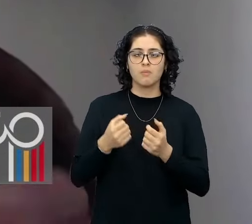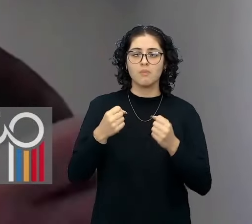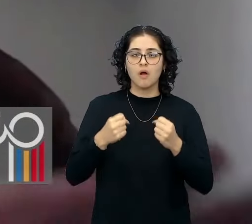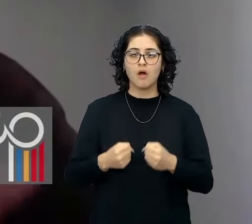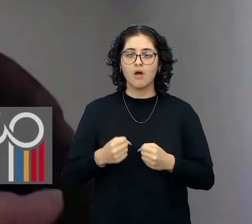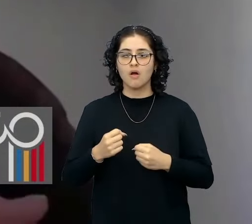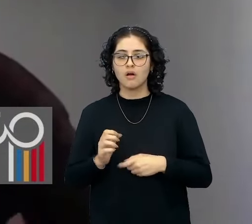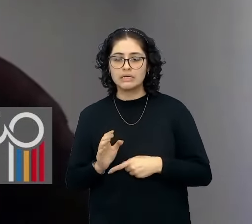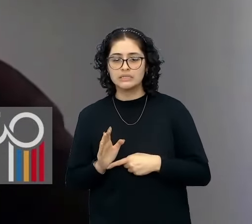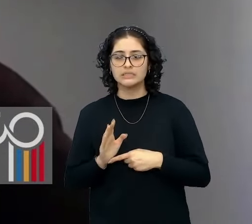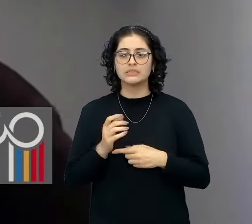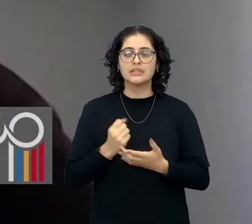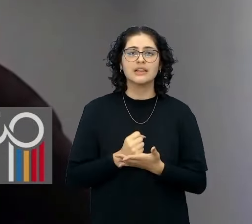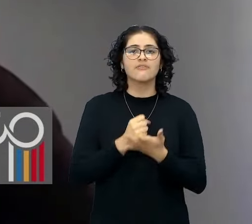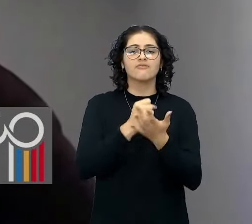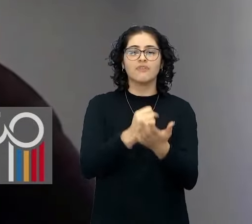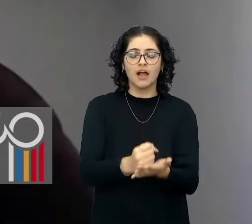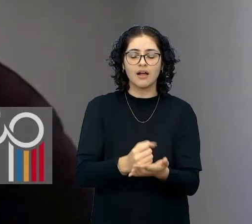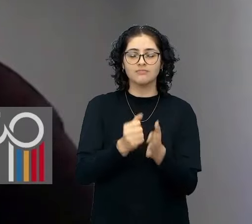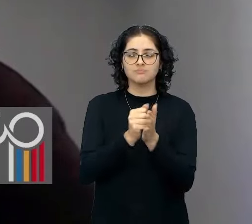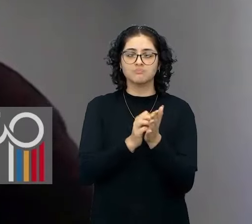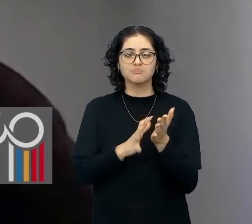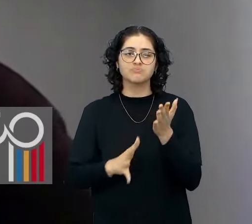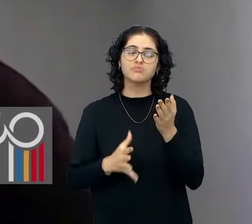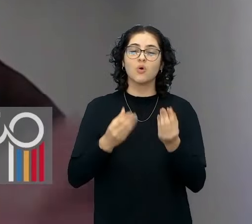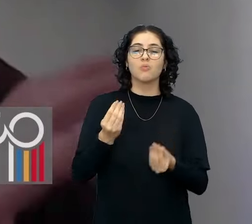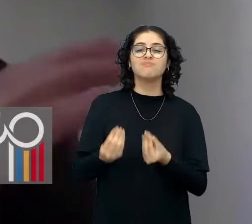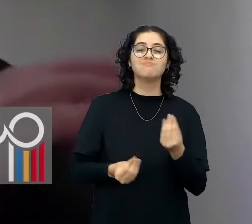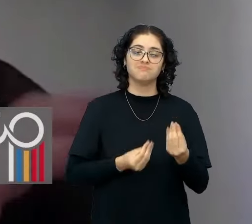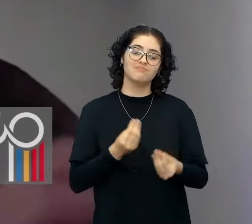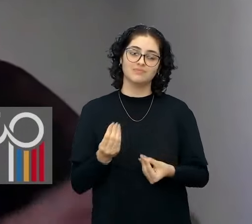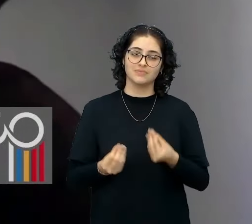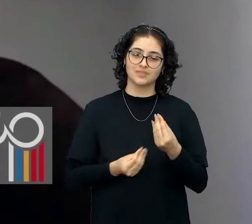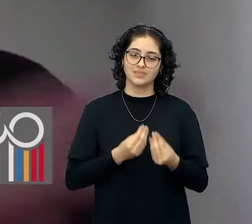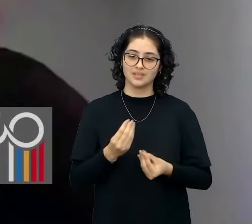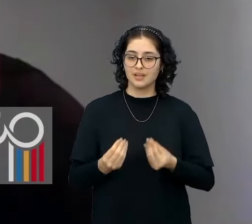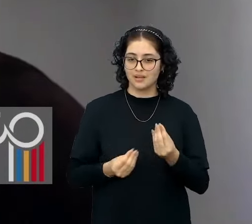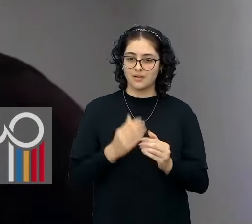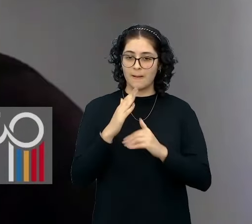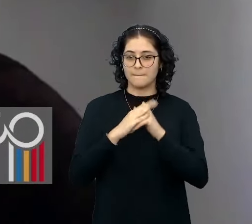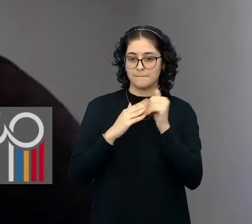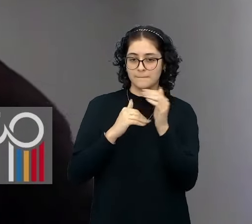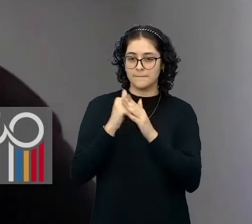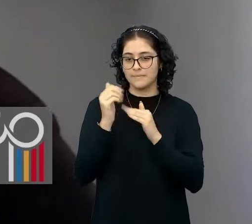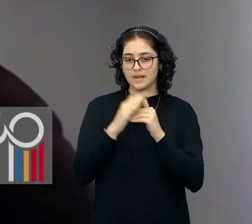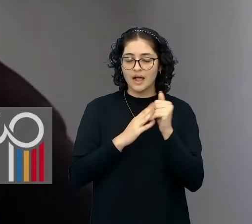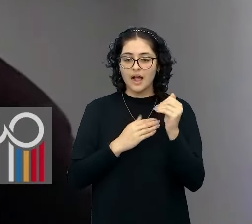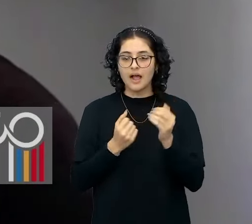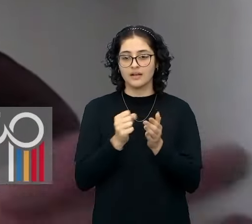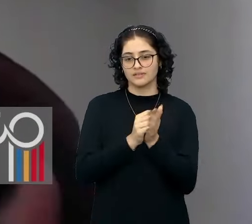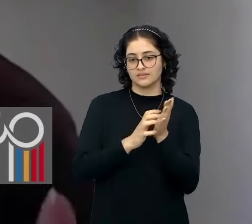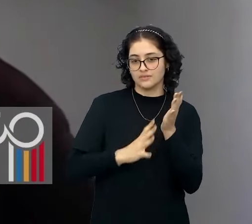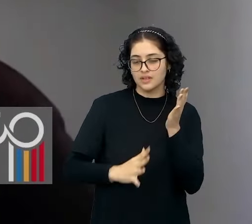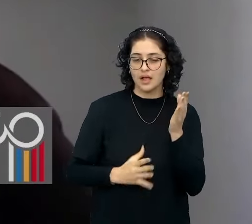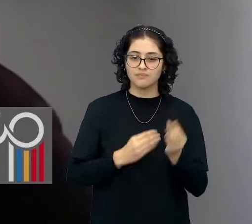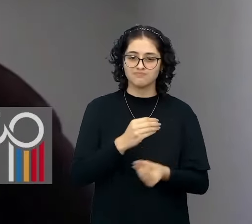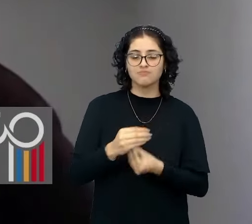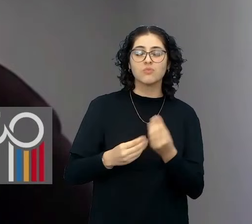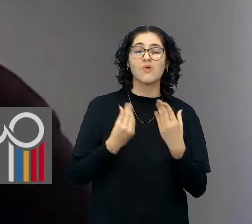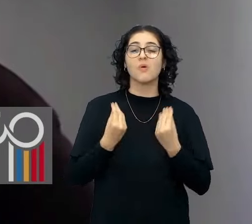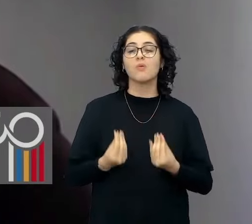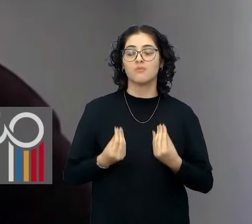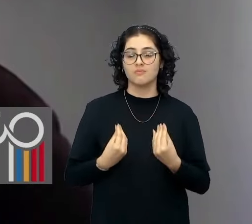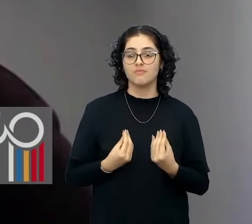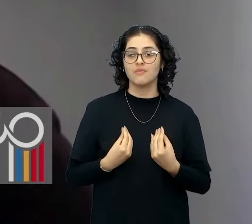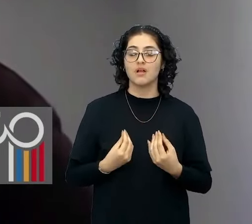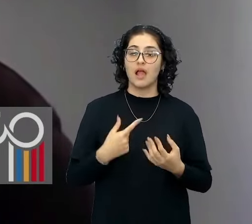para desenvolver essas atividades, né? Essa habilidade por meio dessas atividades, né? Que estão colocadas